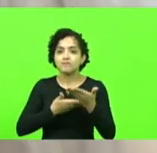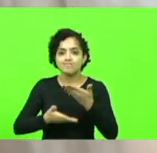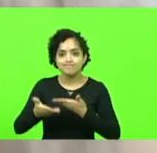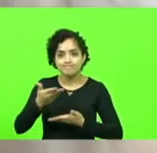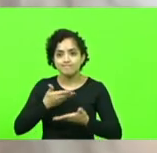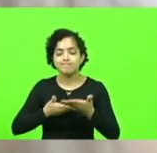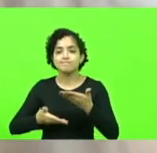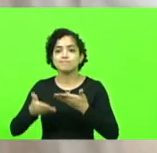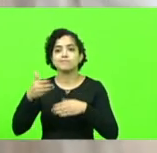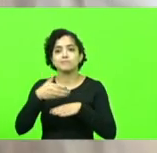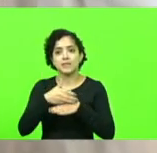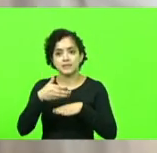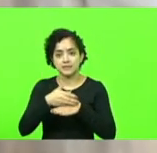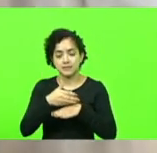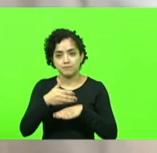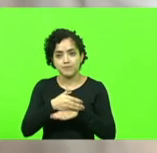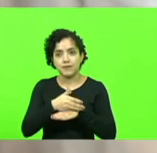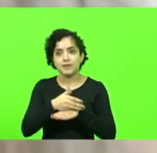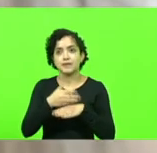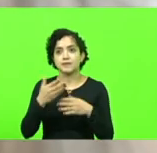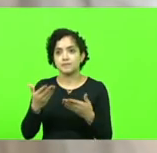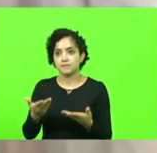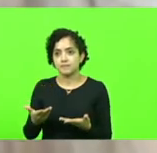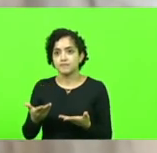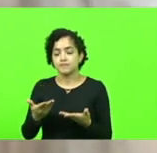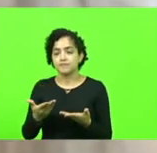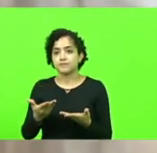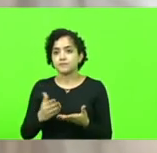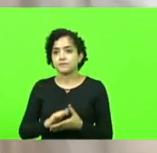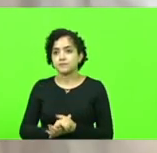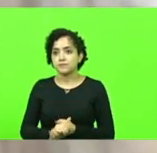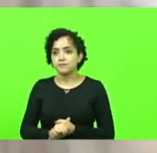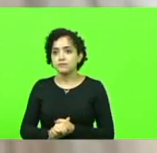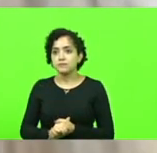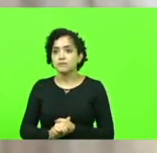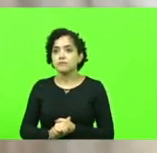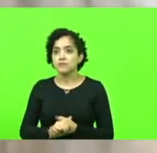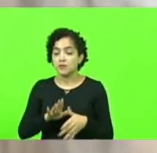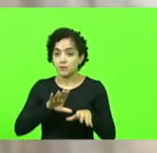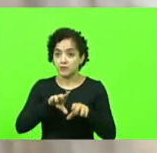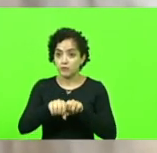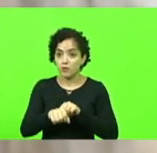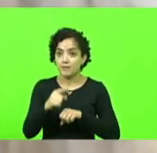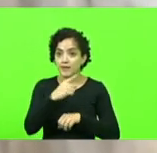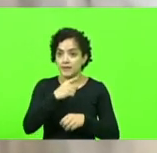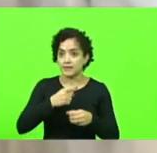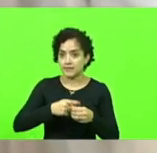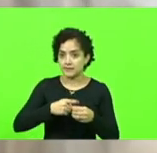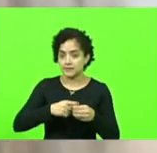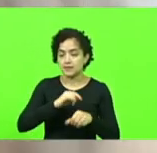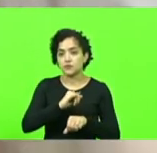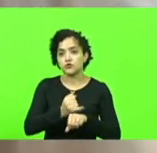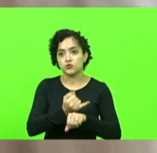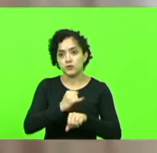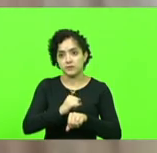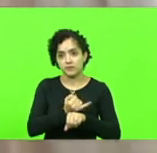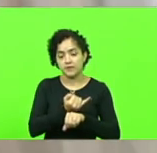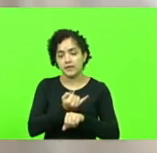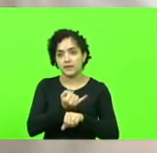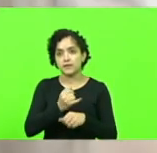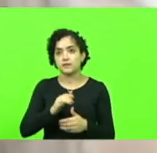participei com, assim, de coração. Me formei em Joinville, né, na